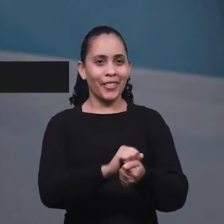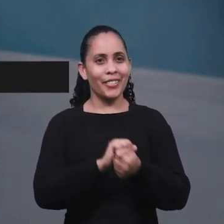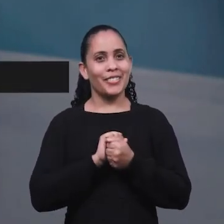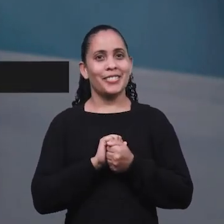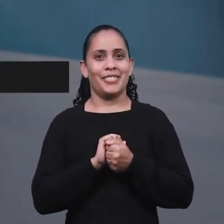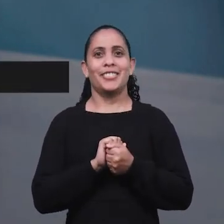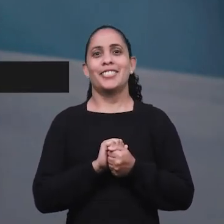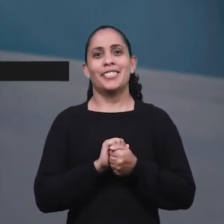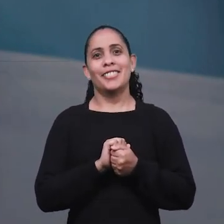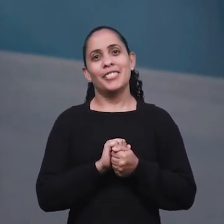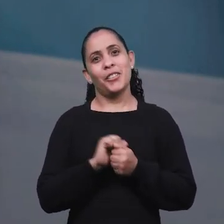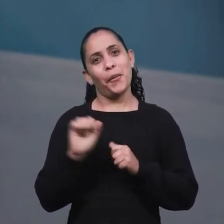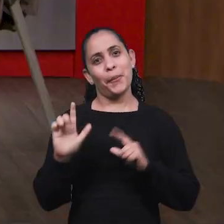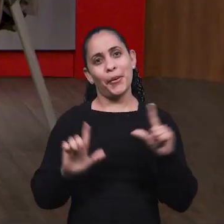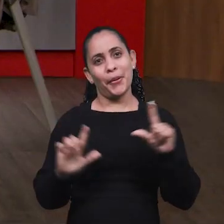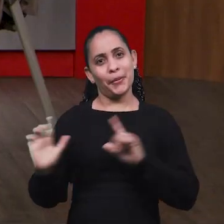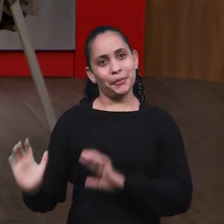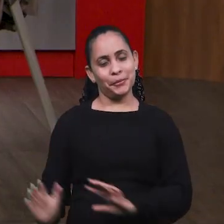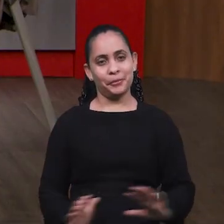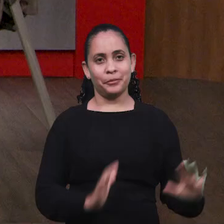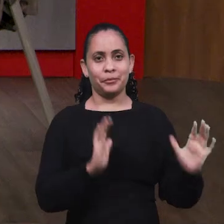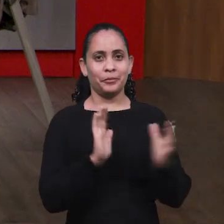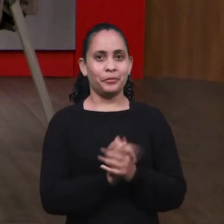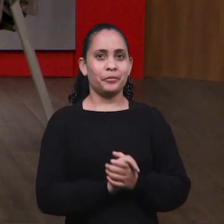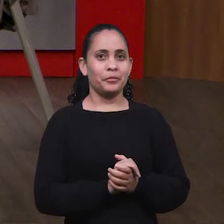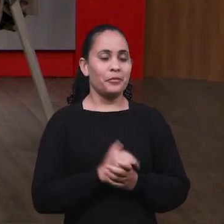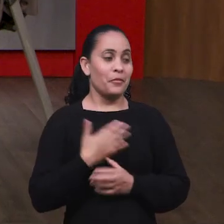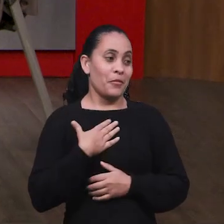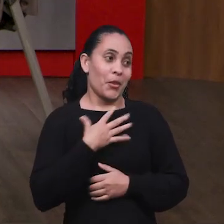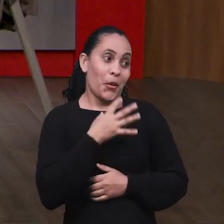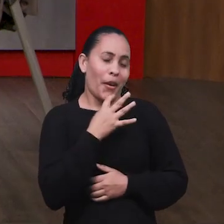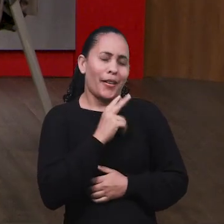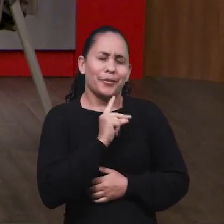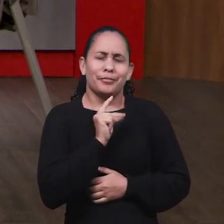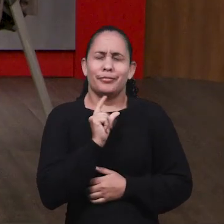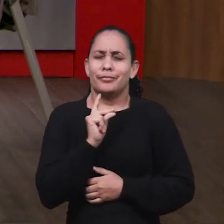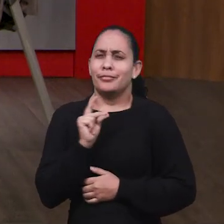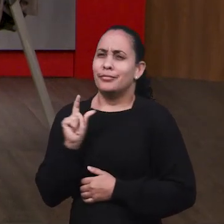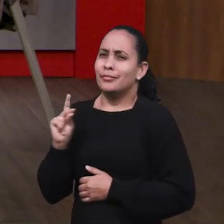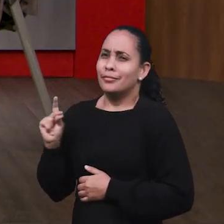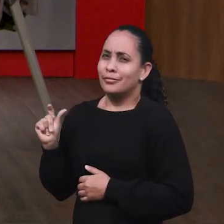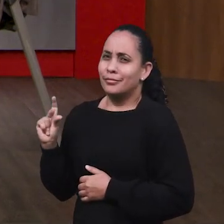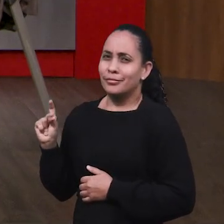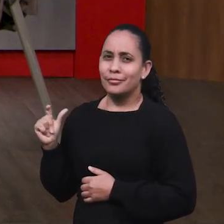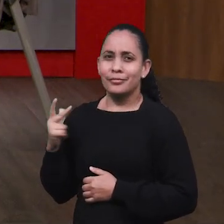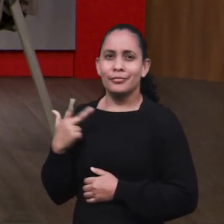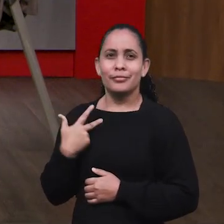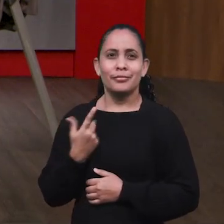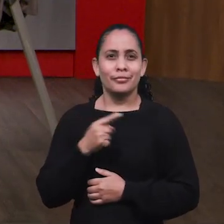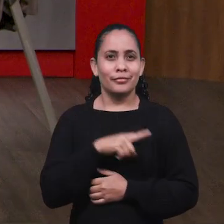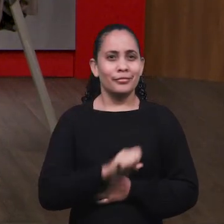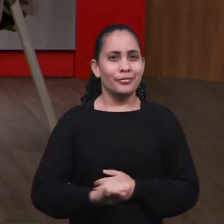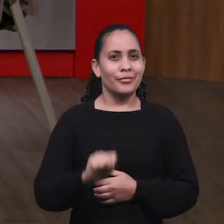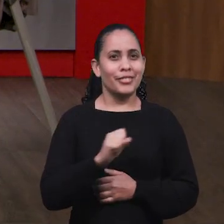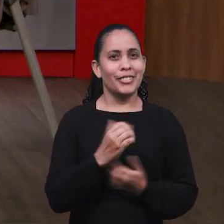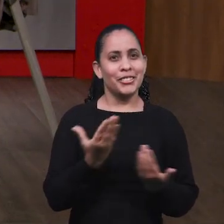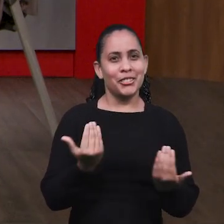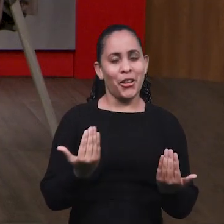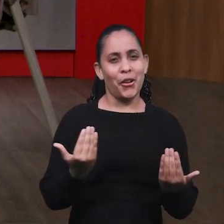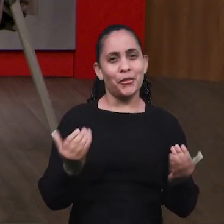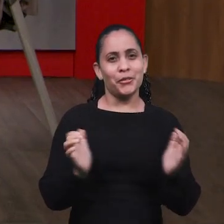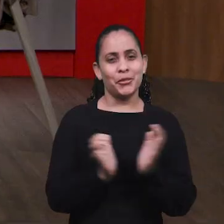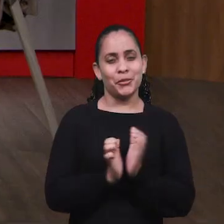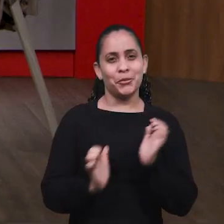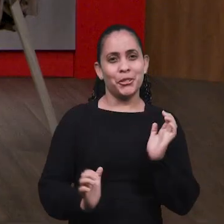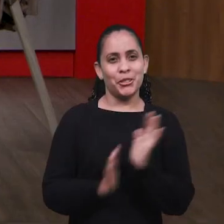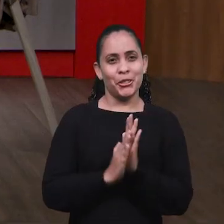aqui no programa. Que bom, Vinícius a gente já conhece de muitos anos, desde a época era solteiro ainda, jovem, grupo de louvor, né?